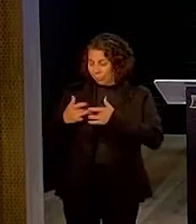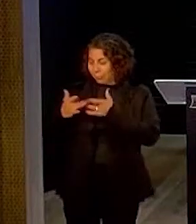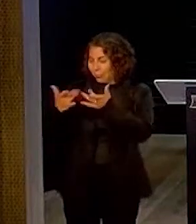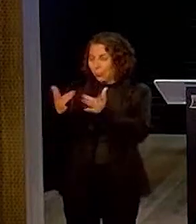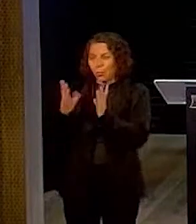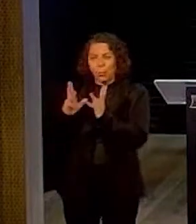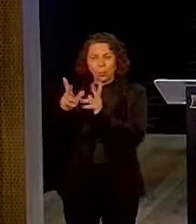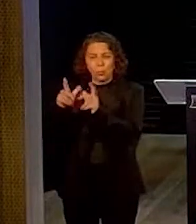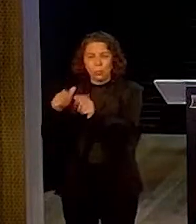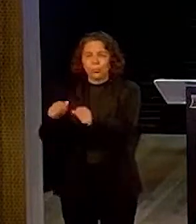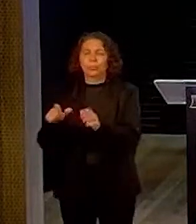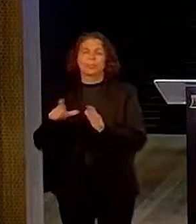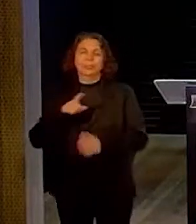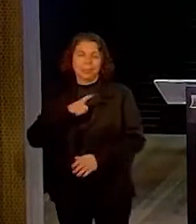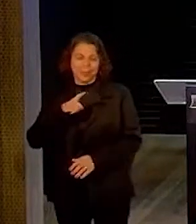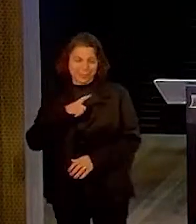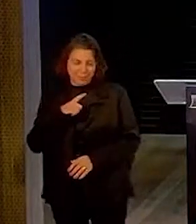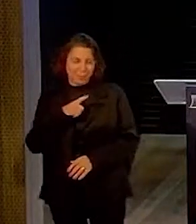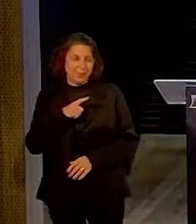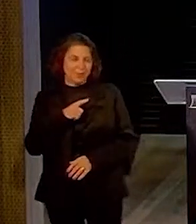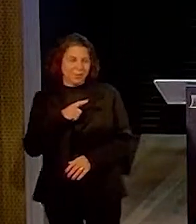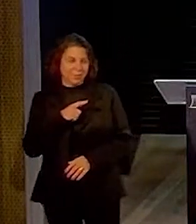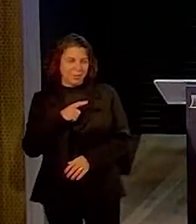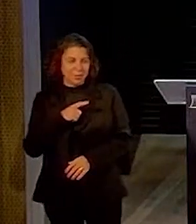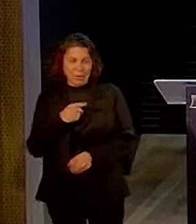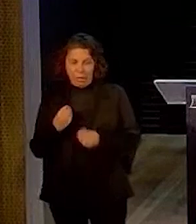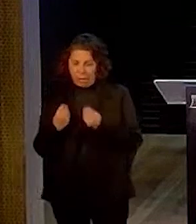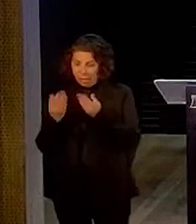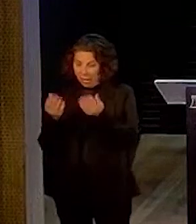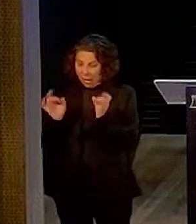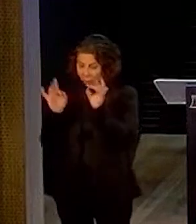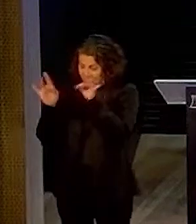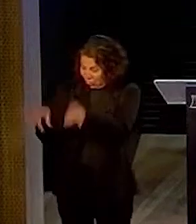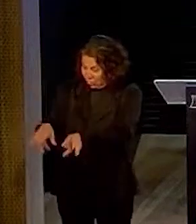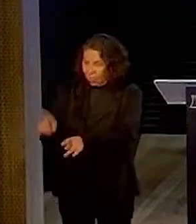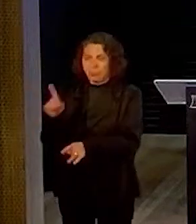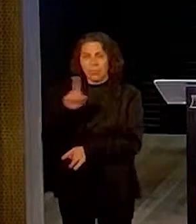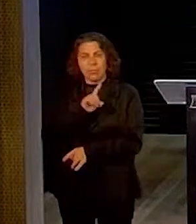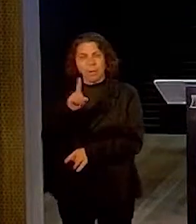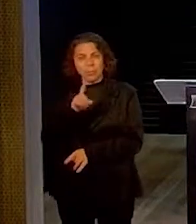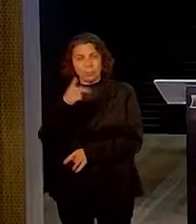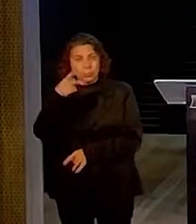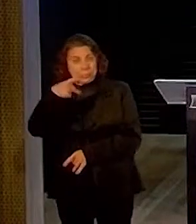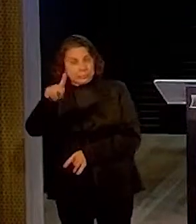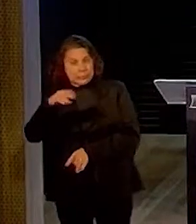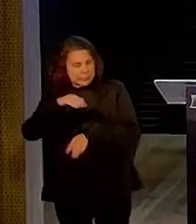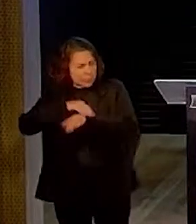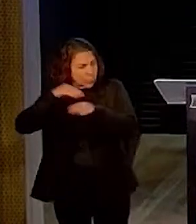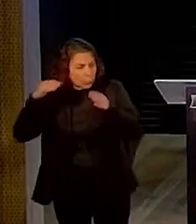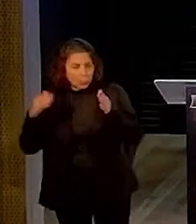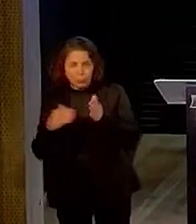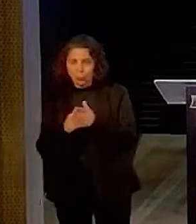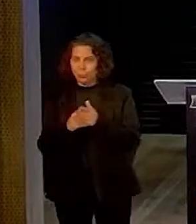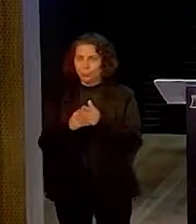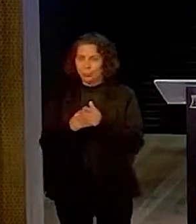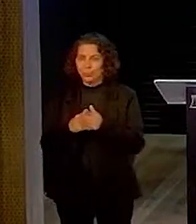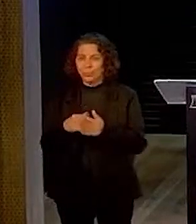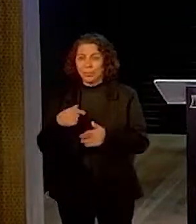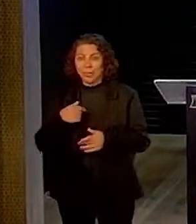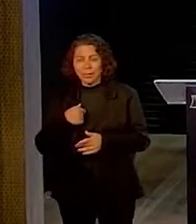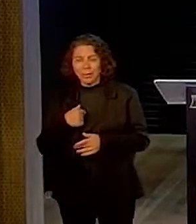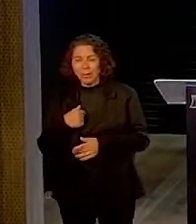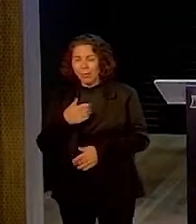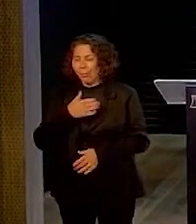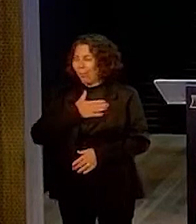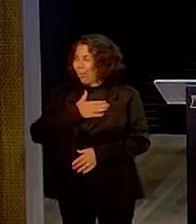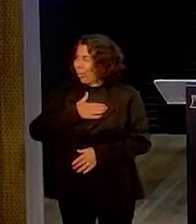dar tudo que te custa não aquilo que te sobras e o que que custava para mim ele ia dar o meu travesseiro porque eu não